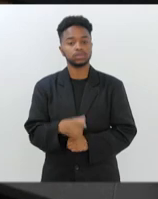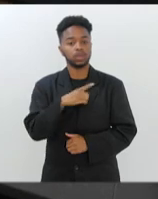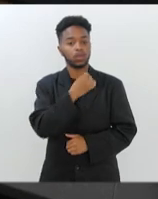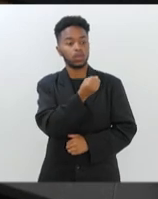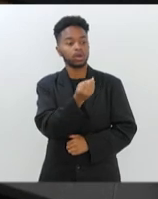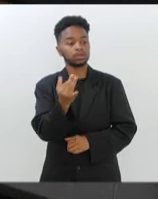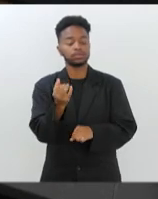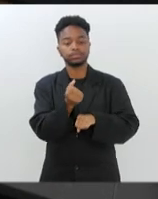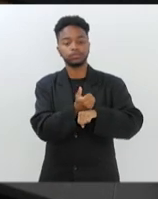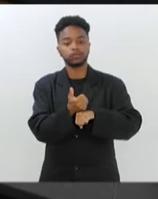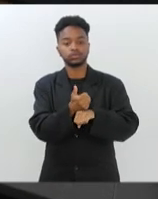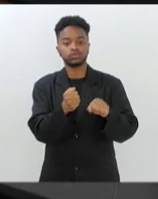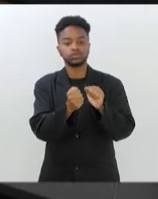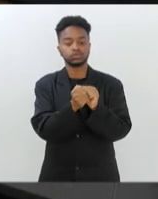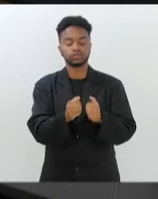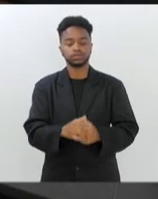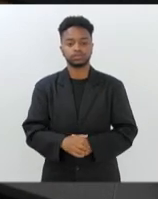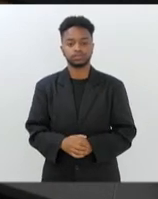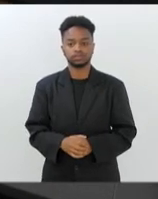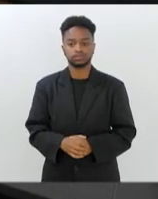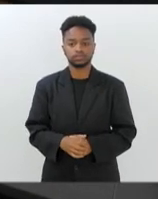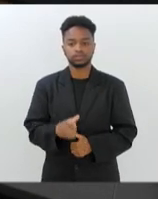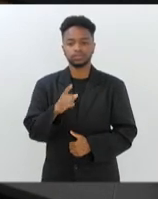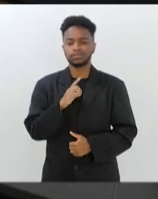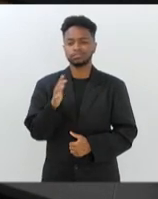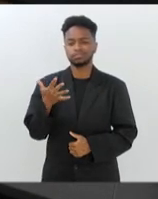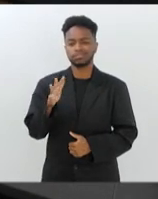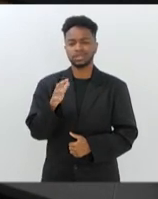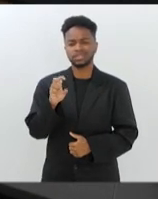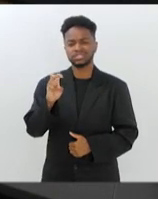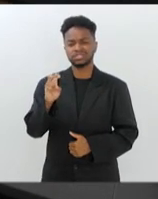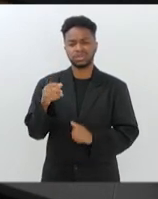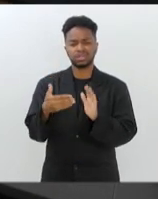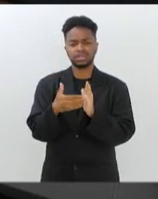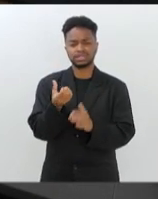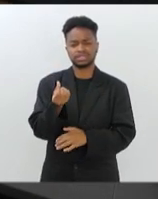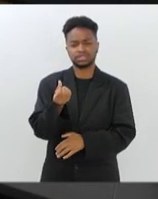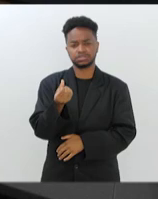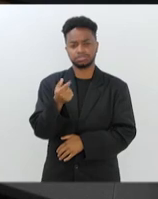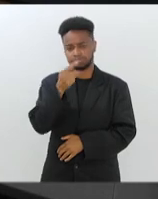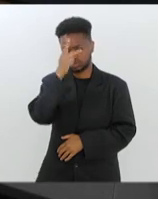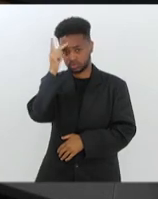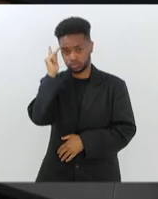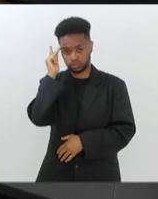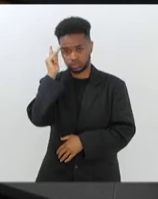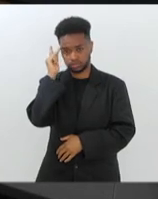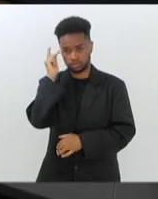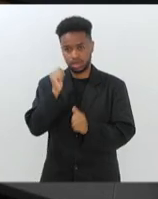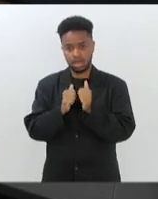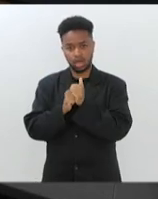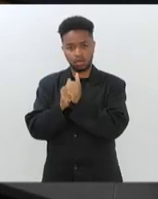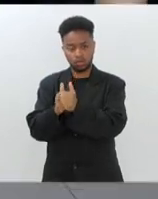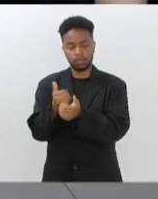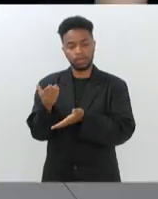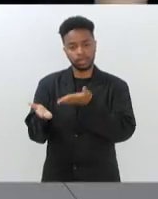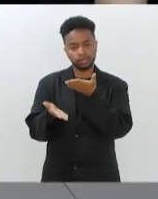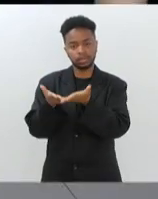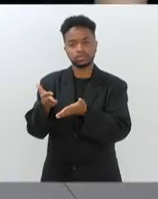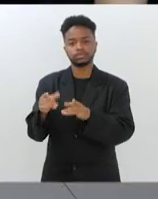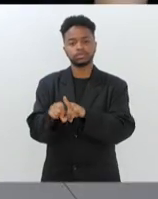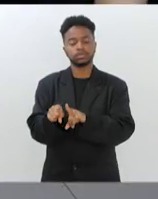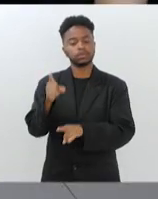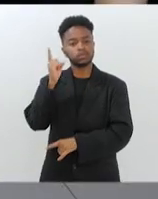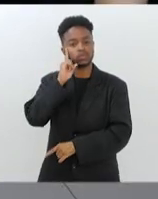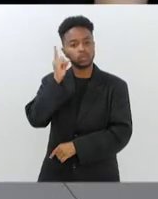profissionais que compem o núcleo técnico temos em seis pessoas que acompanham ali esse atendimento e estão todos os